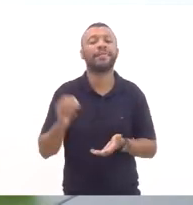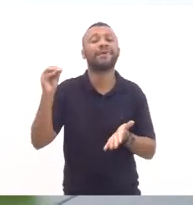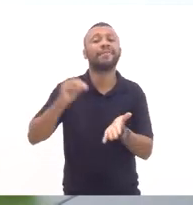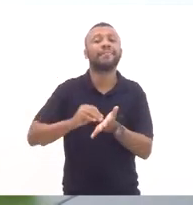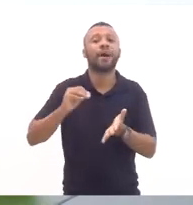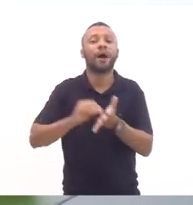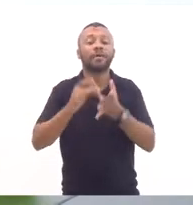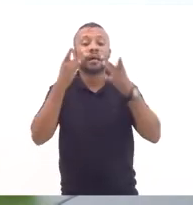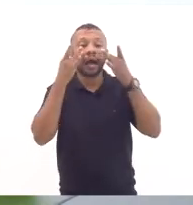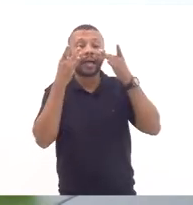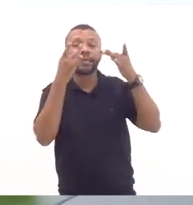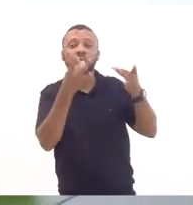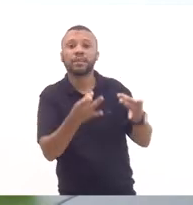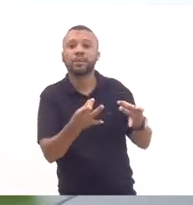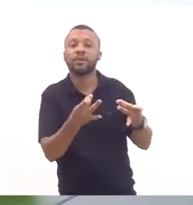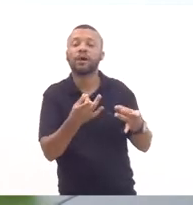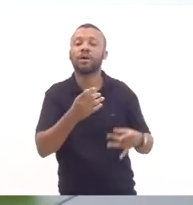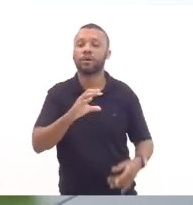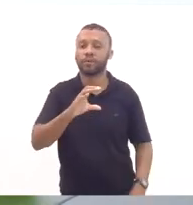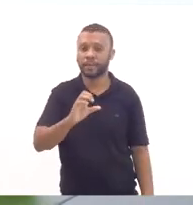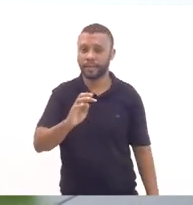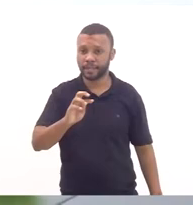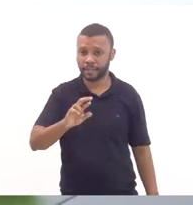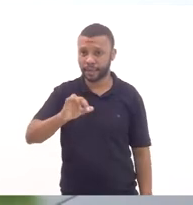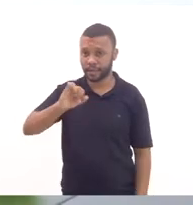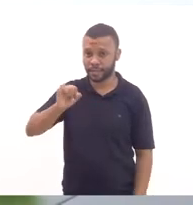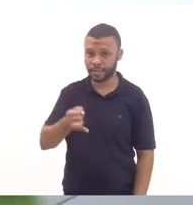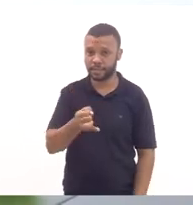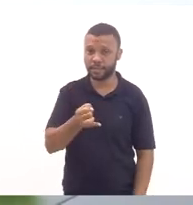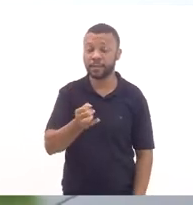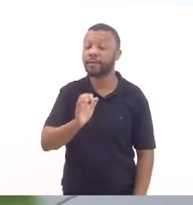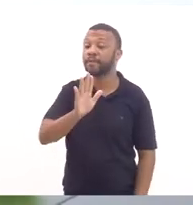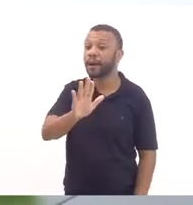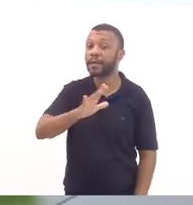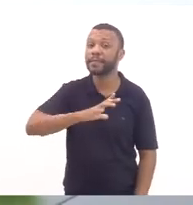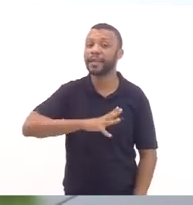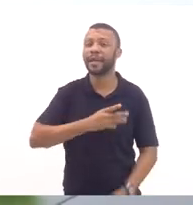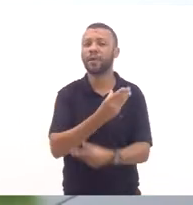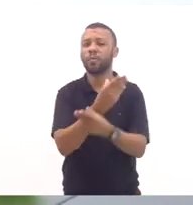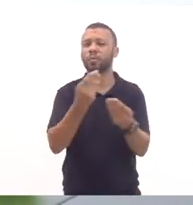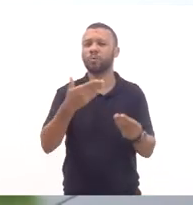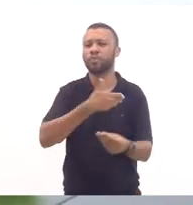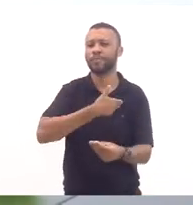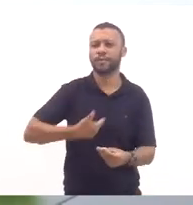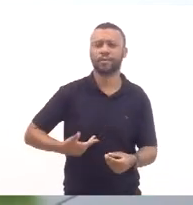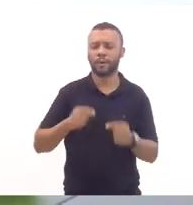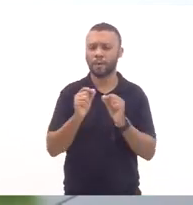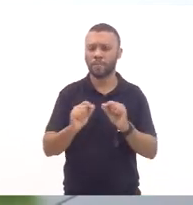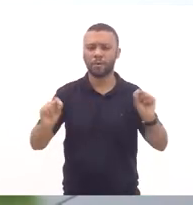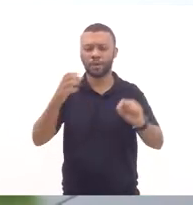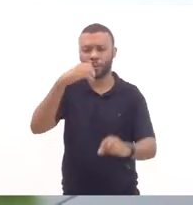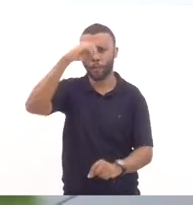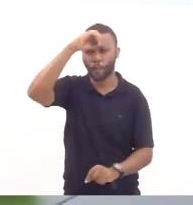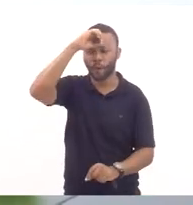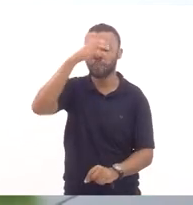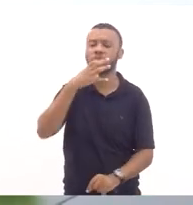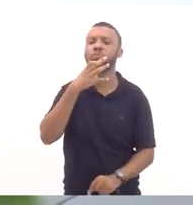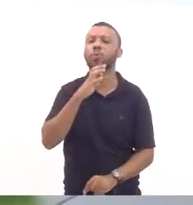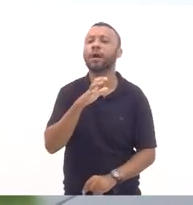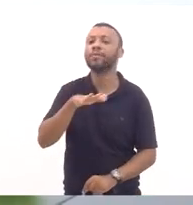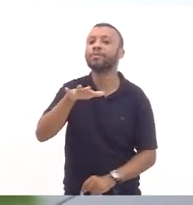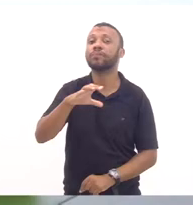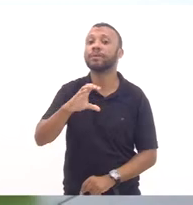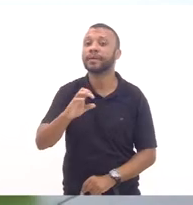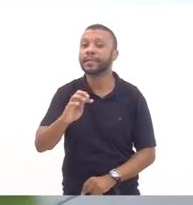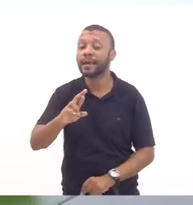atenção e credibilidade ao CETERJ. Aliás, tem muitos governadores que nem sabem o que é o CETERJ, ou o CETERJ